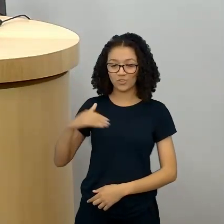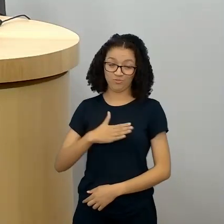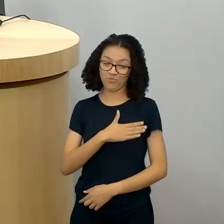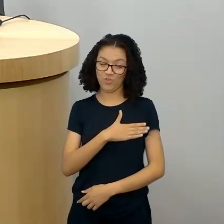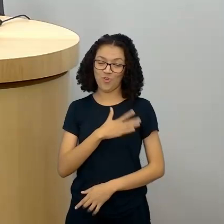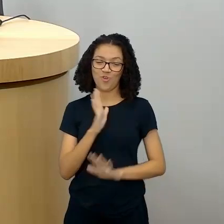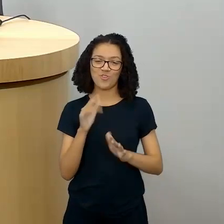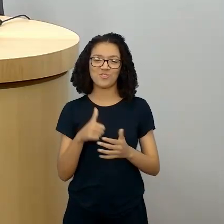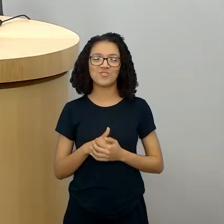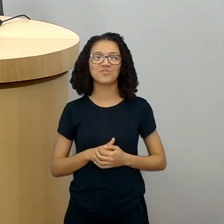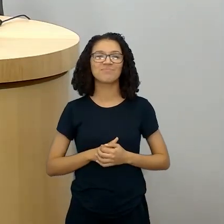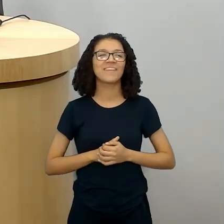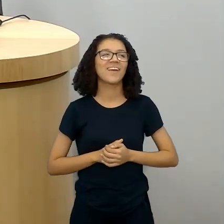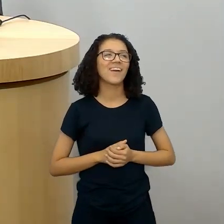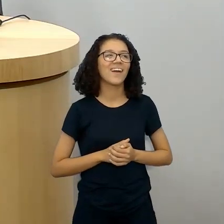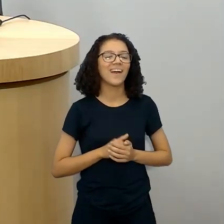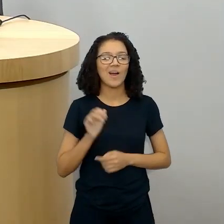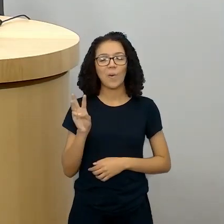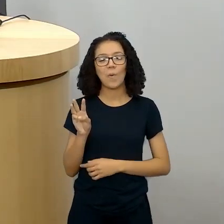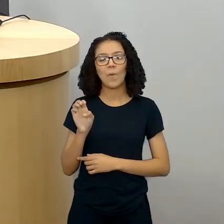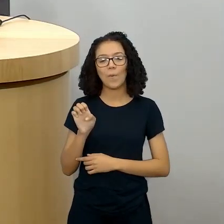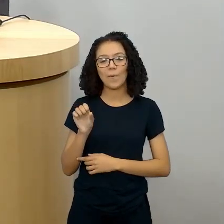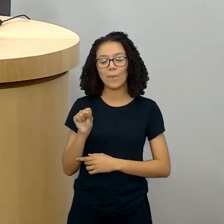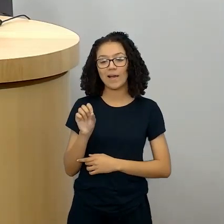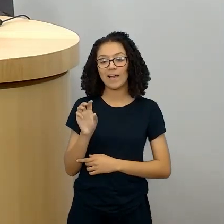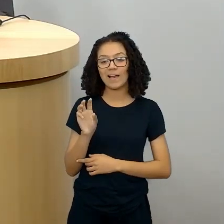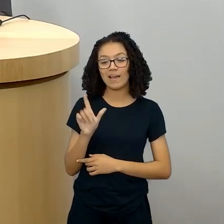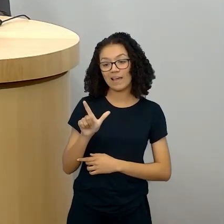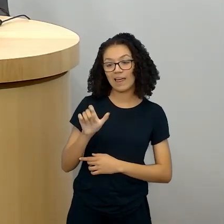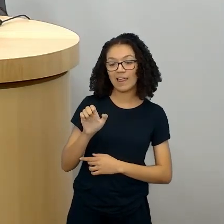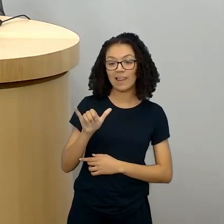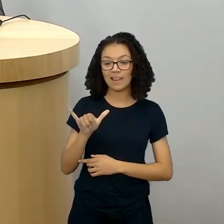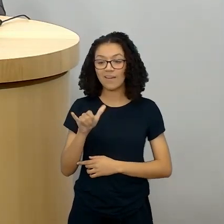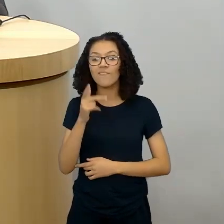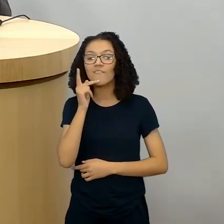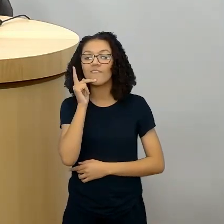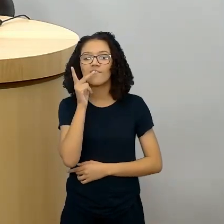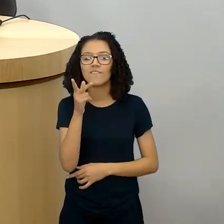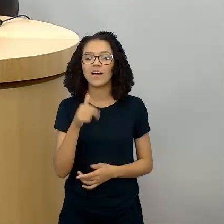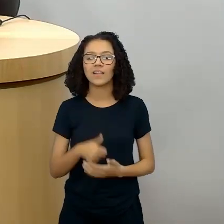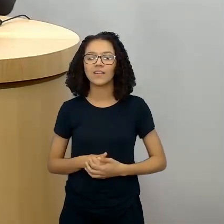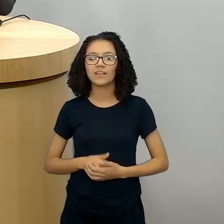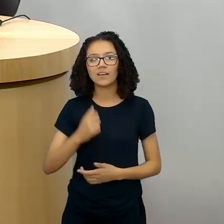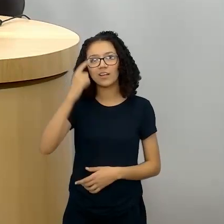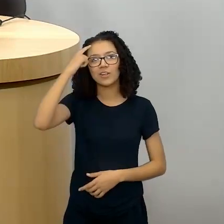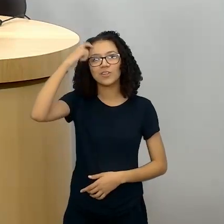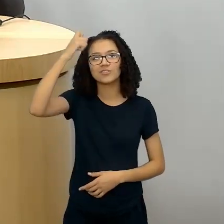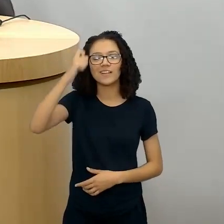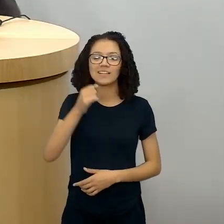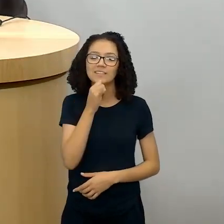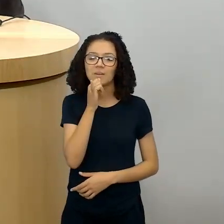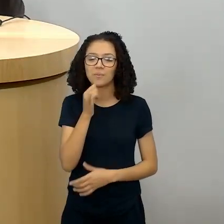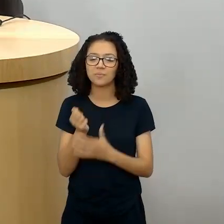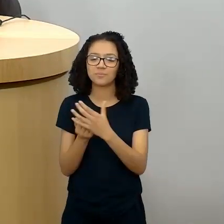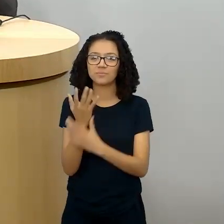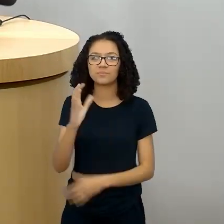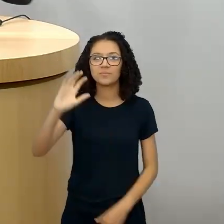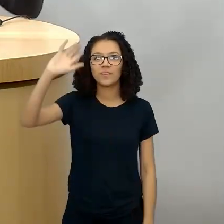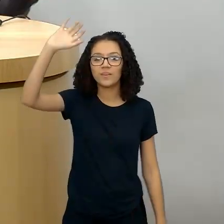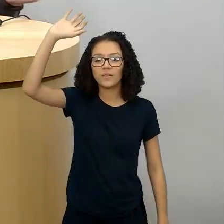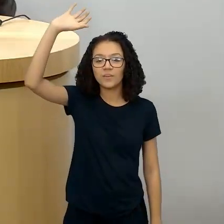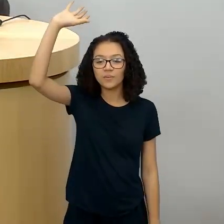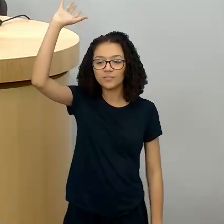o Resnick fala que a criatividade não surge assim como a maçã caiu na